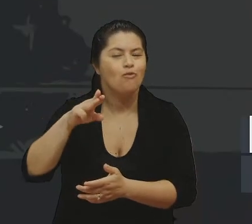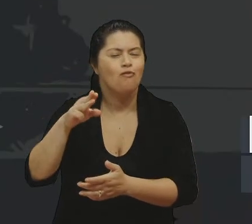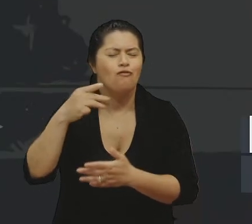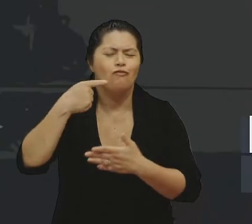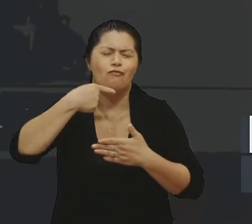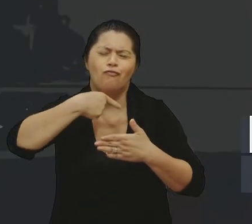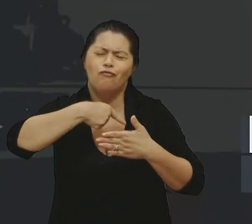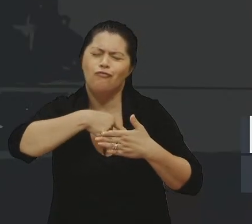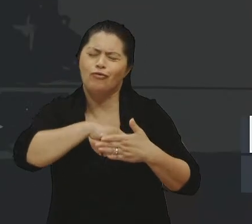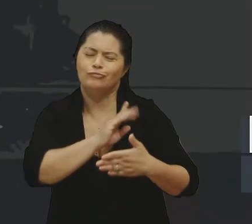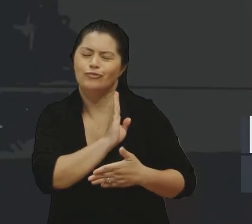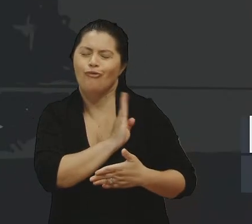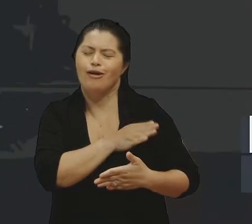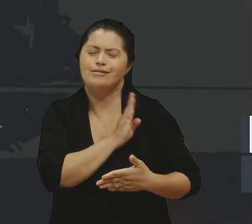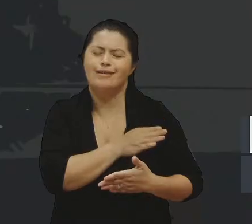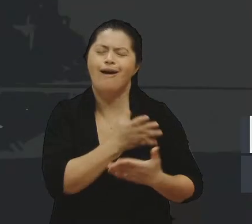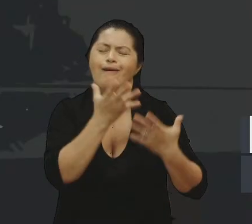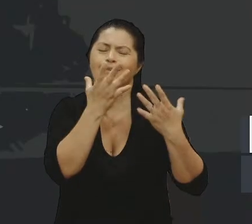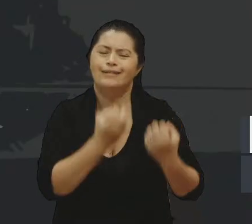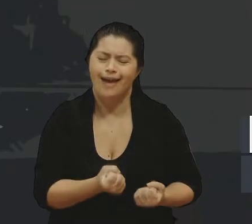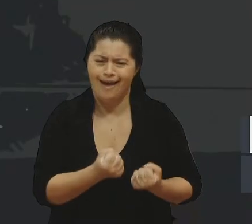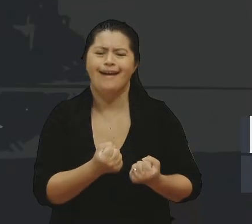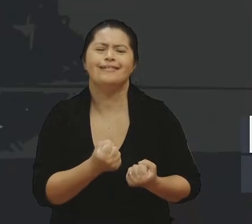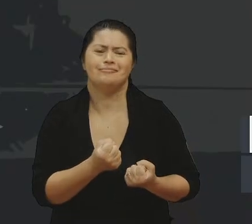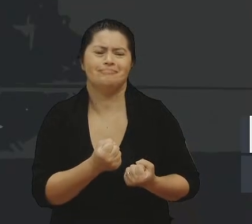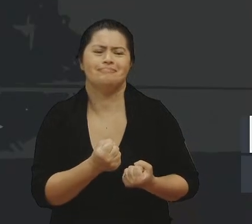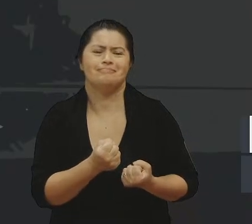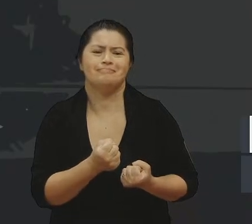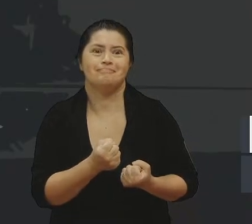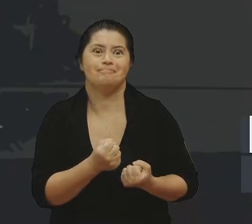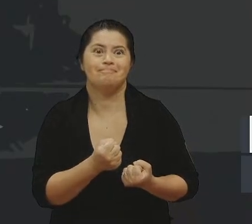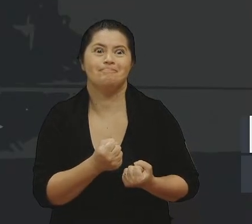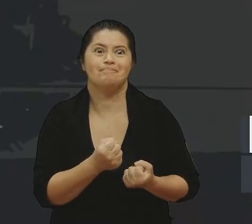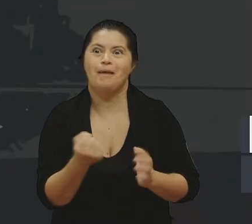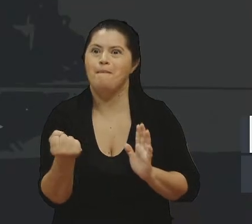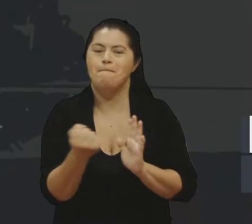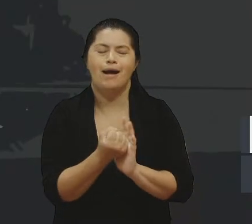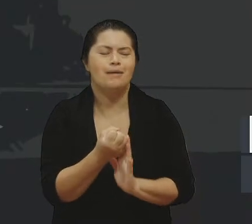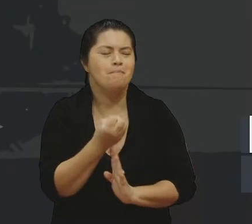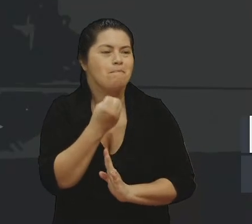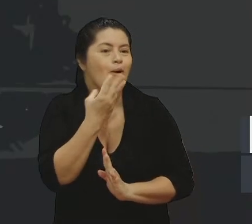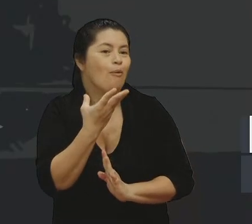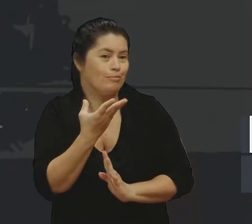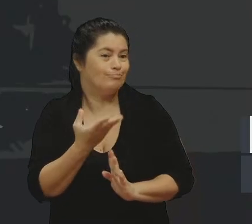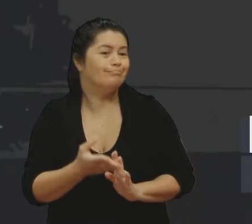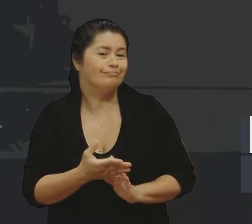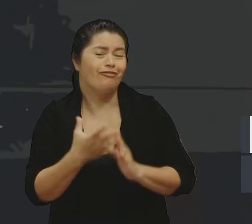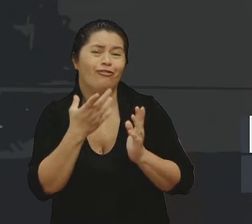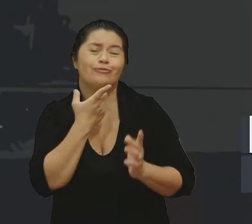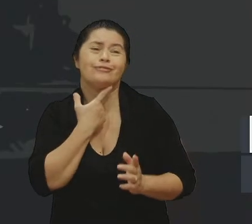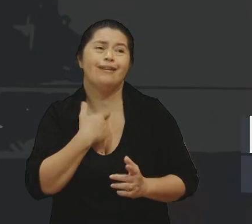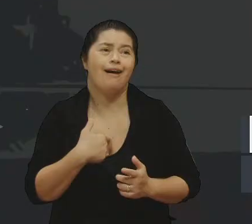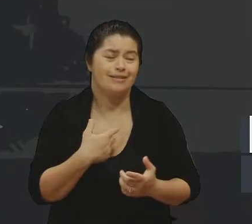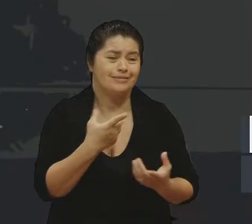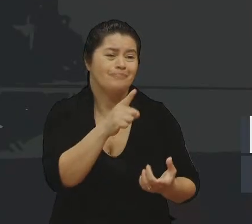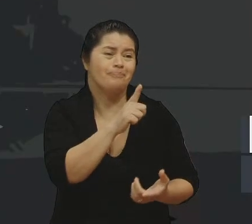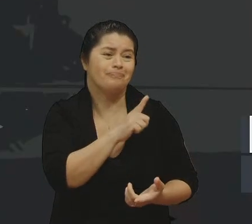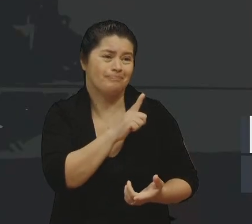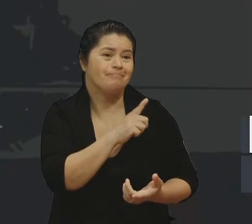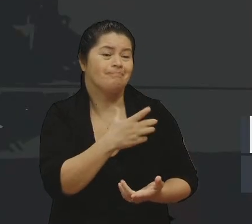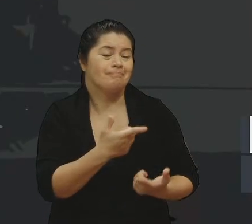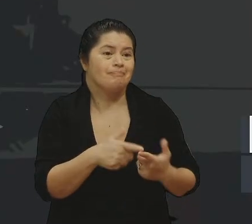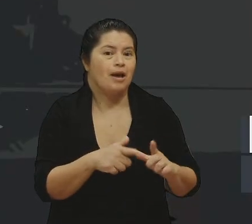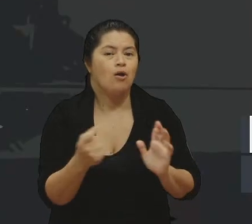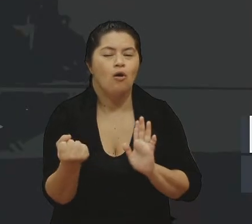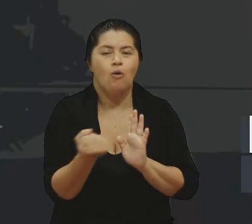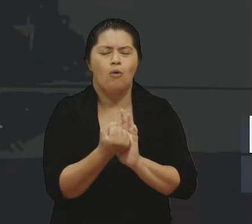algum momento você sentiu vontade de ter um 17 Pro Max, 1 TB de memória. É inevitável, gente. É inevitável. Por quê? Porque essa marca coloca na